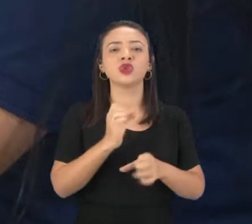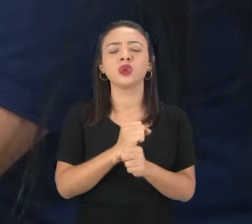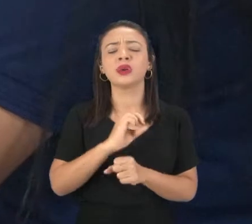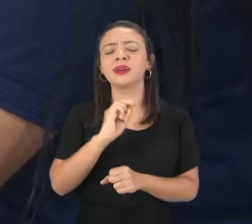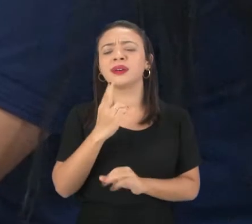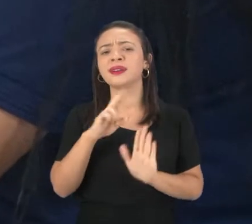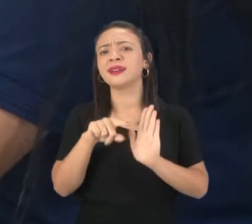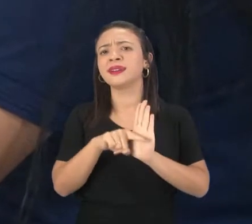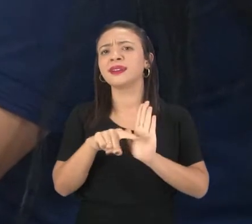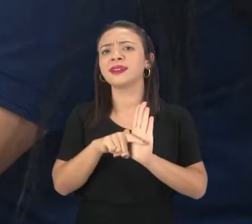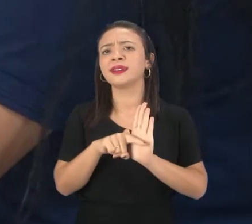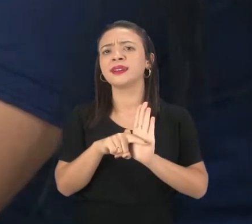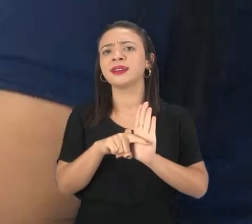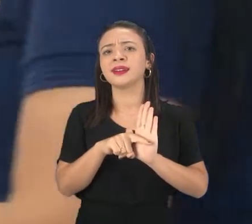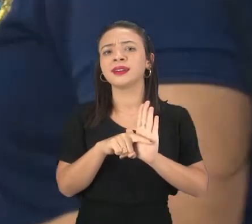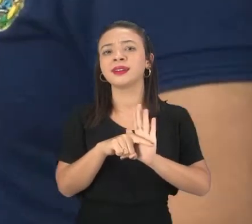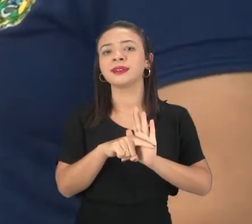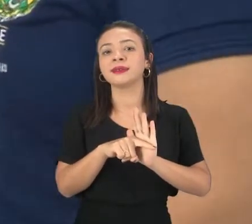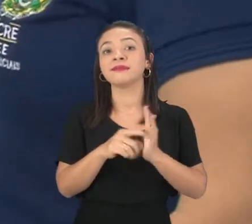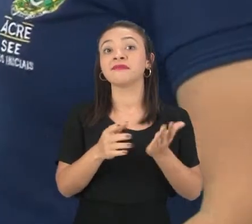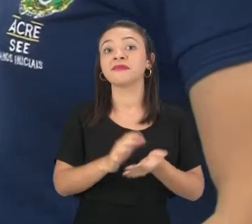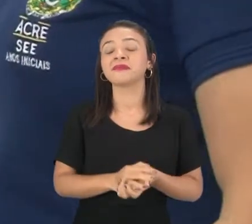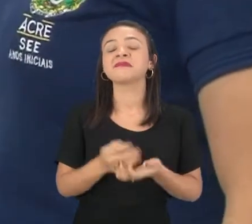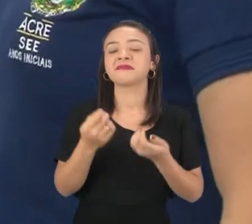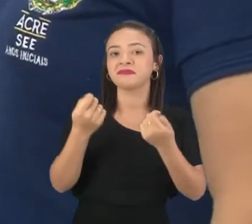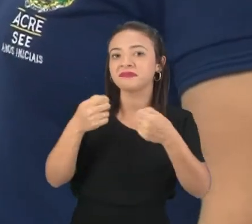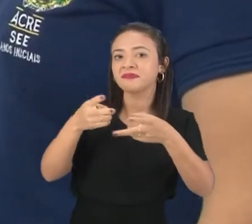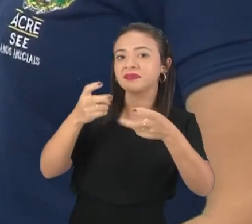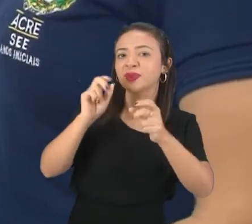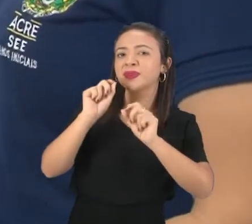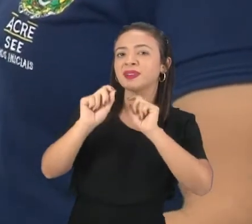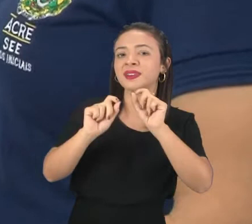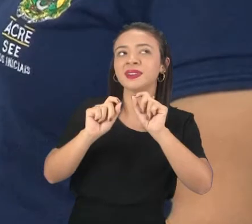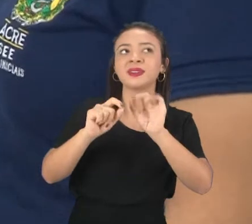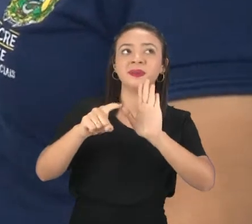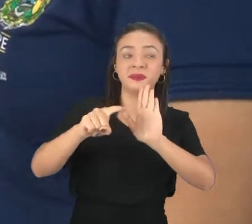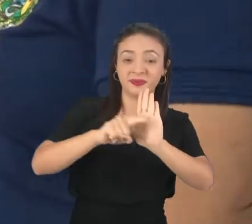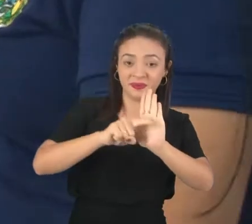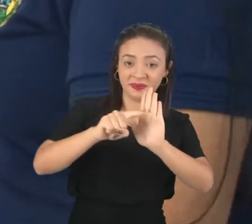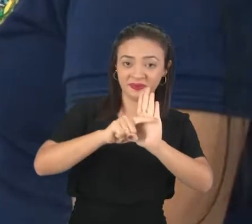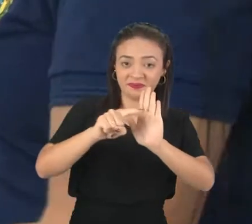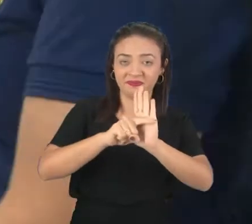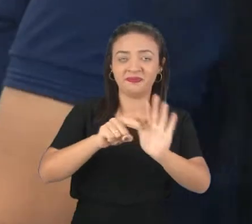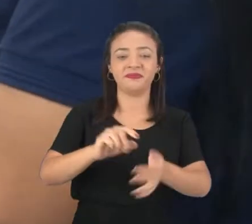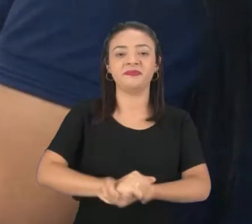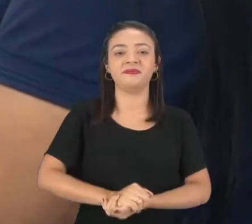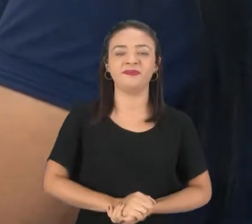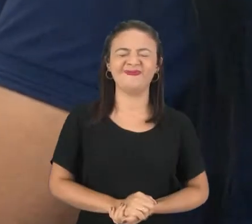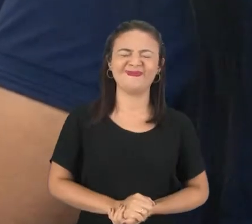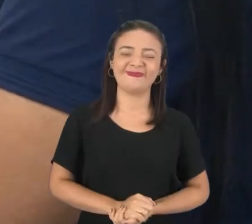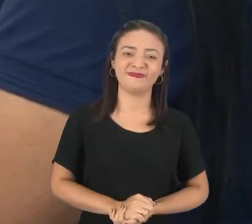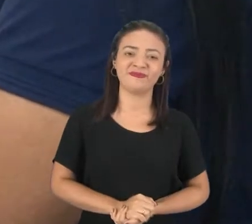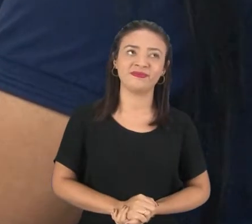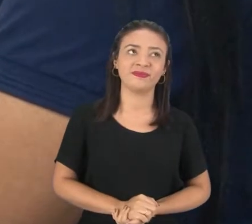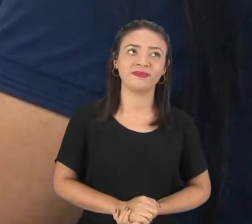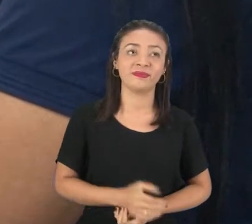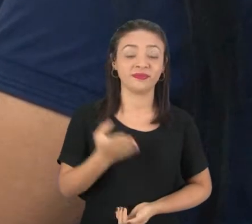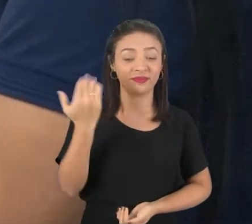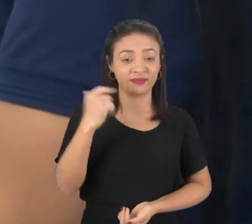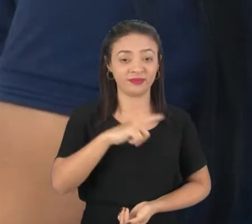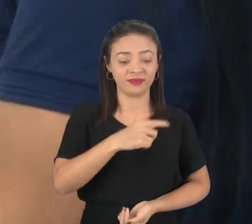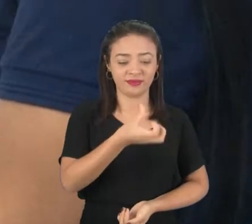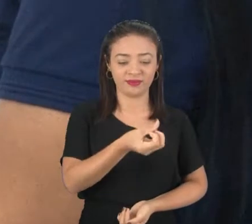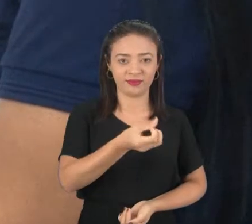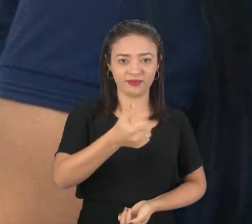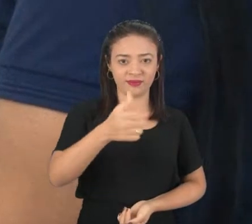adição ou subtração aí você consegue identificar que é uma subtração aí eu vou pegar do total que ele